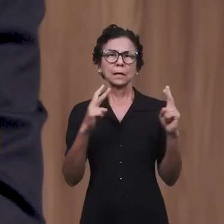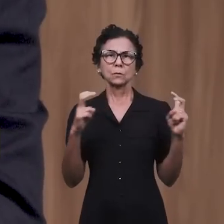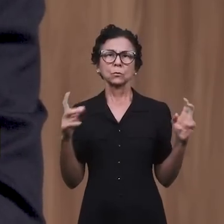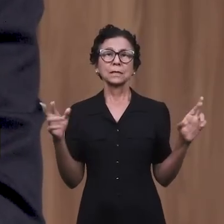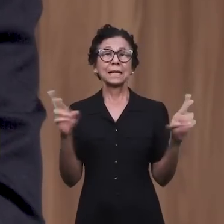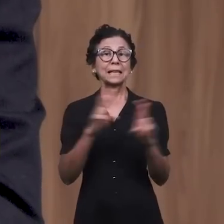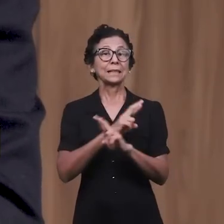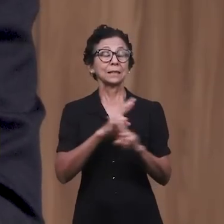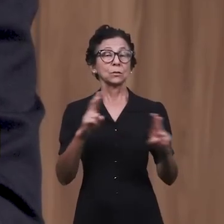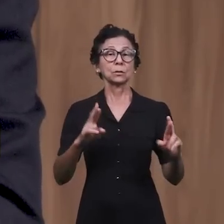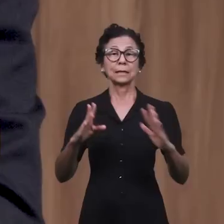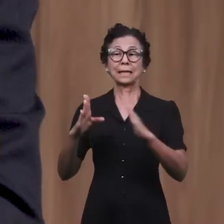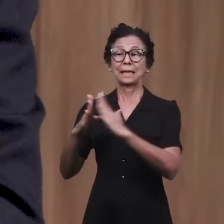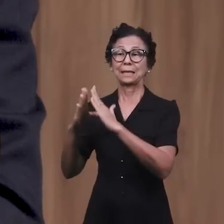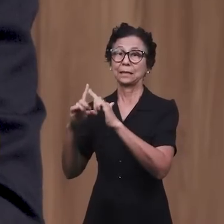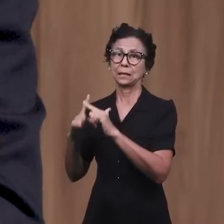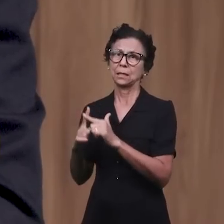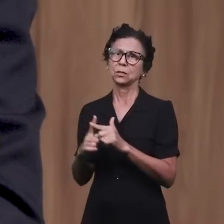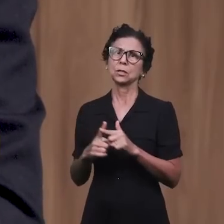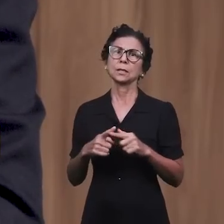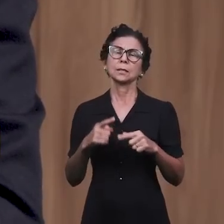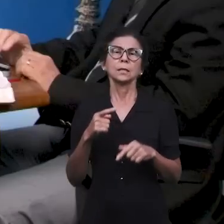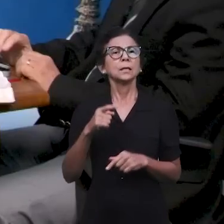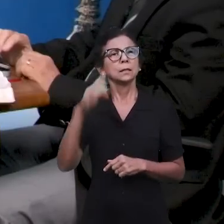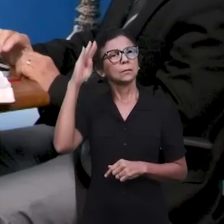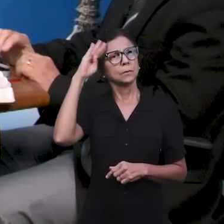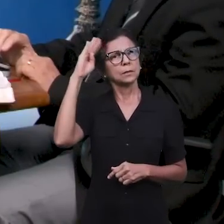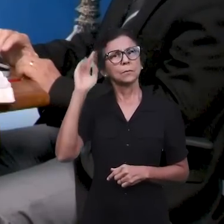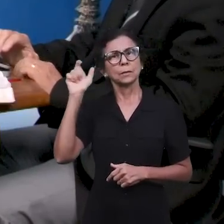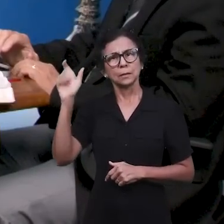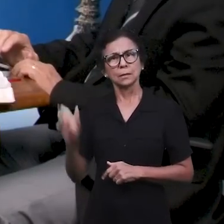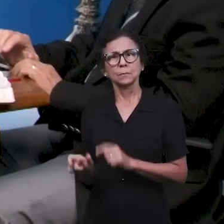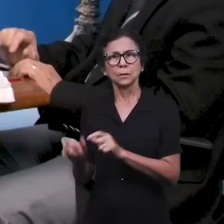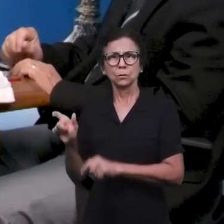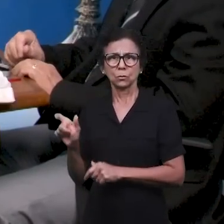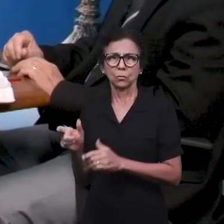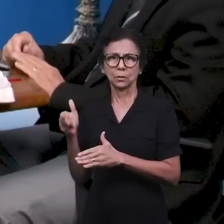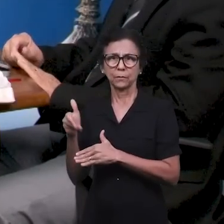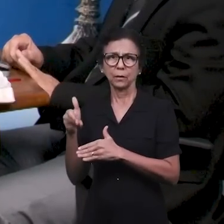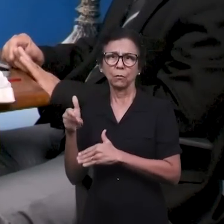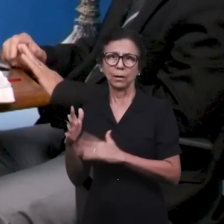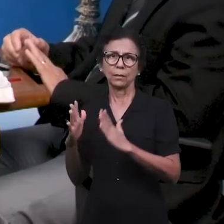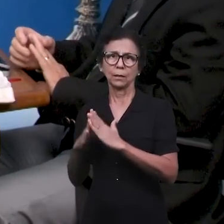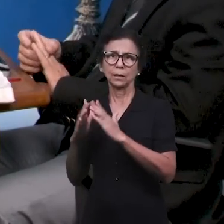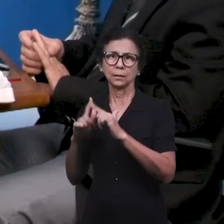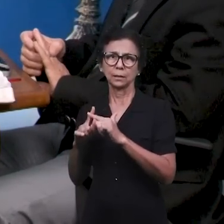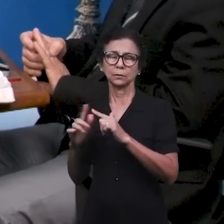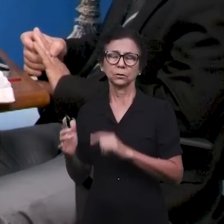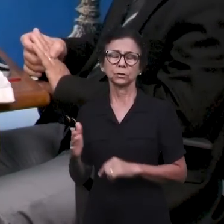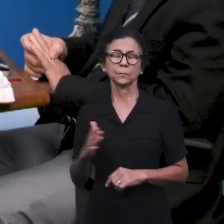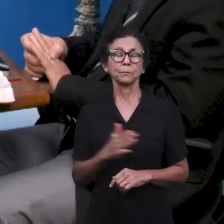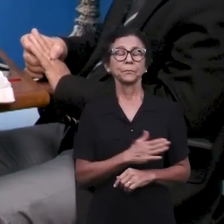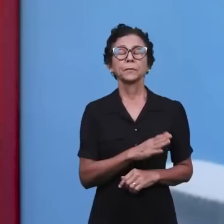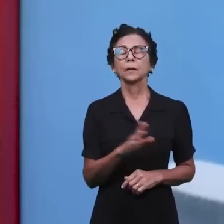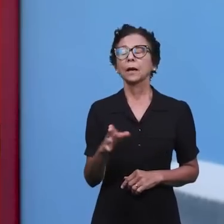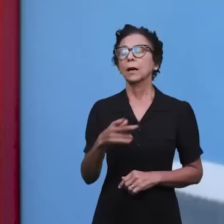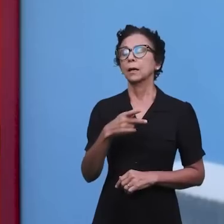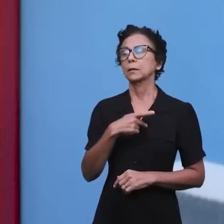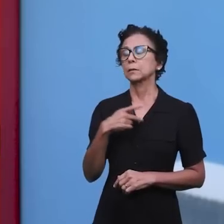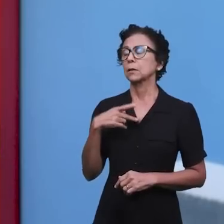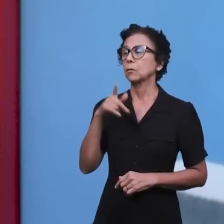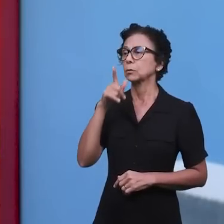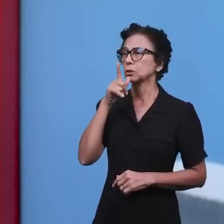e principalmente dos membros da igreja, não é, pastor? E eu complemento as tuas palavras, Gilson, de não usar o que